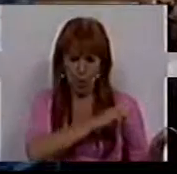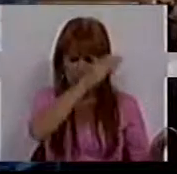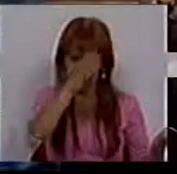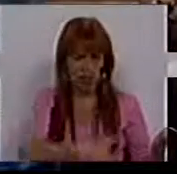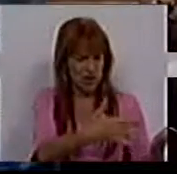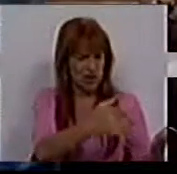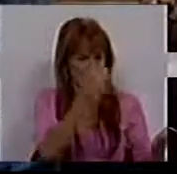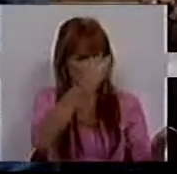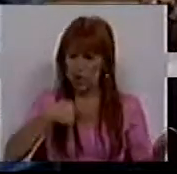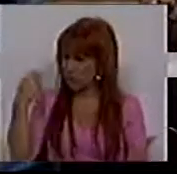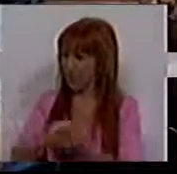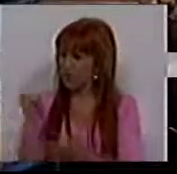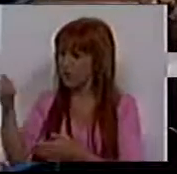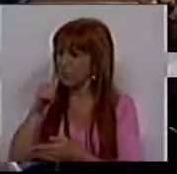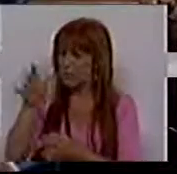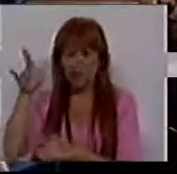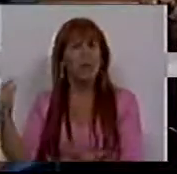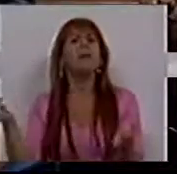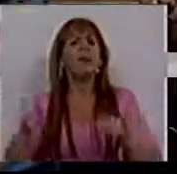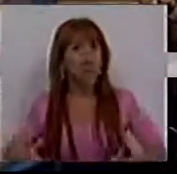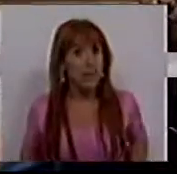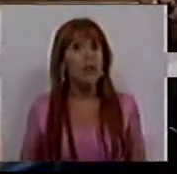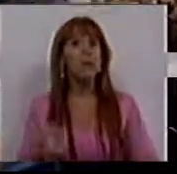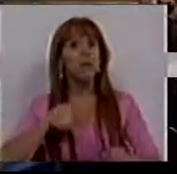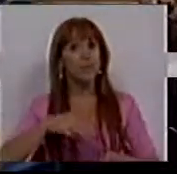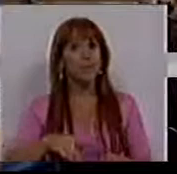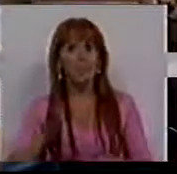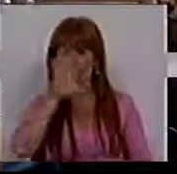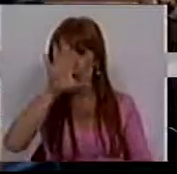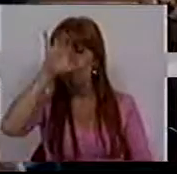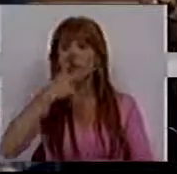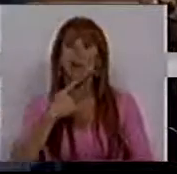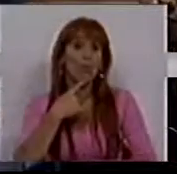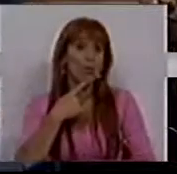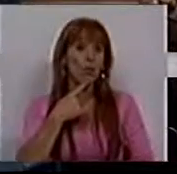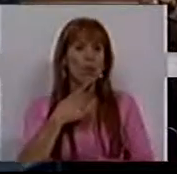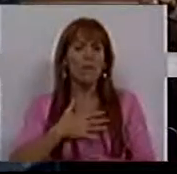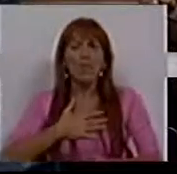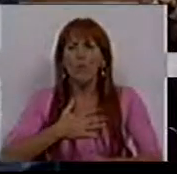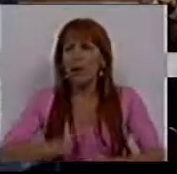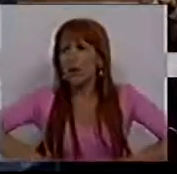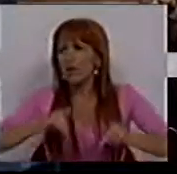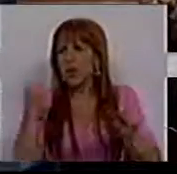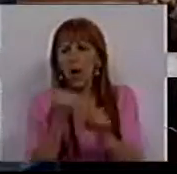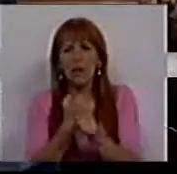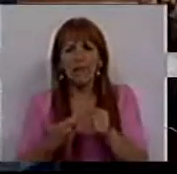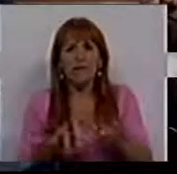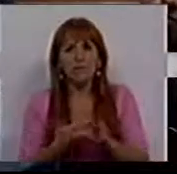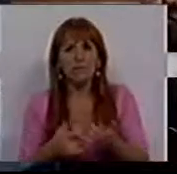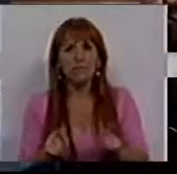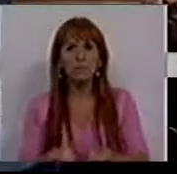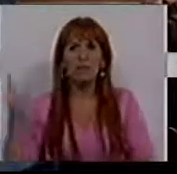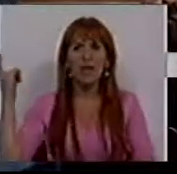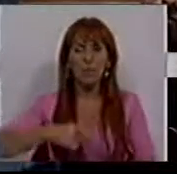8% ou estes 16%. Se calhar está na altura também, e se o Governo tem tanto portanto, a vontade de desenvolver esta atividade económica,